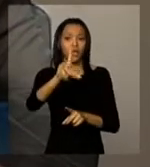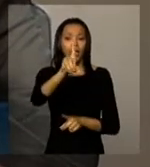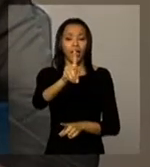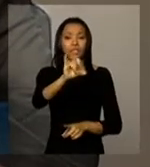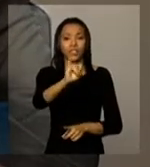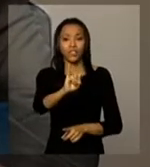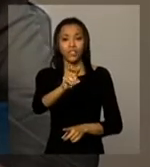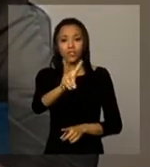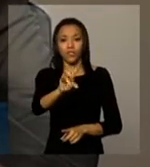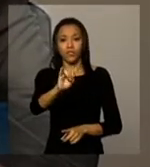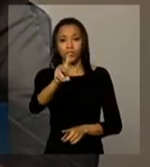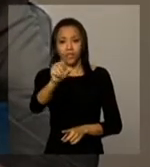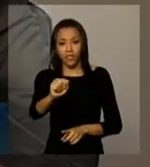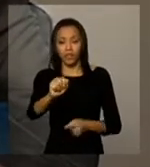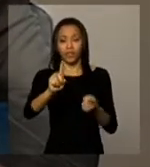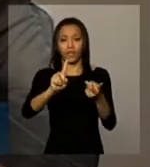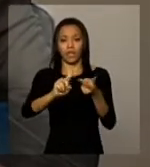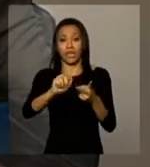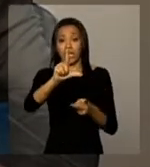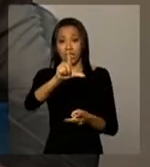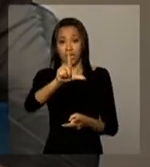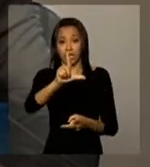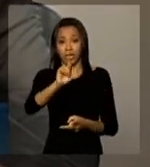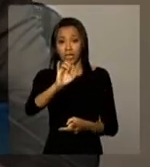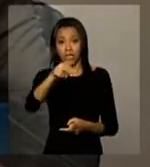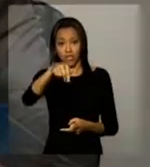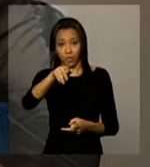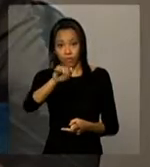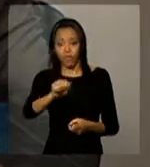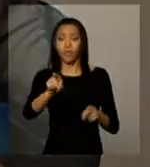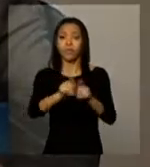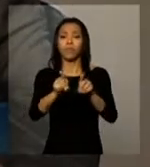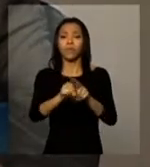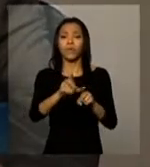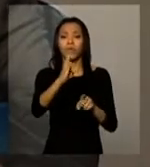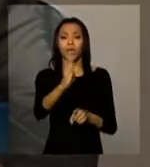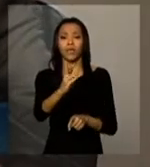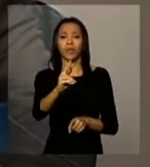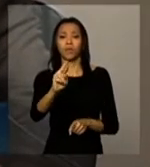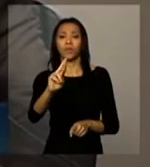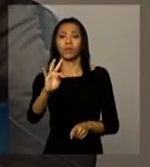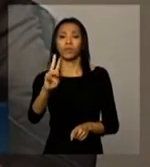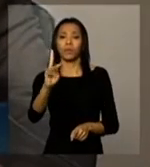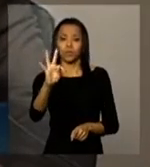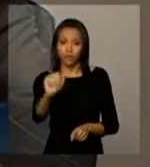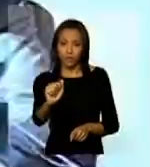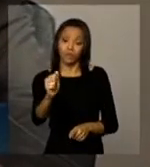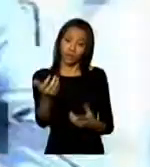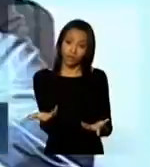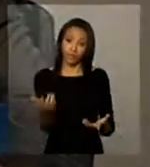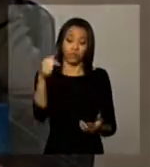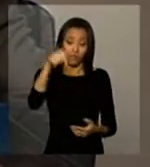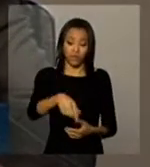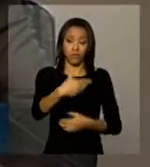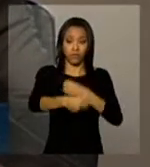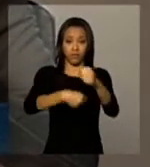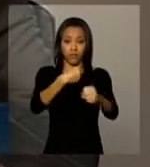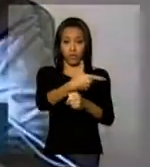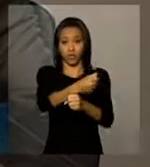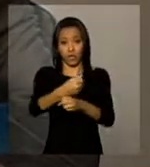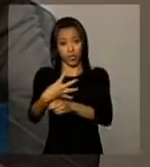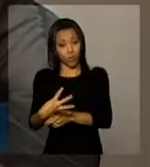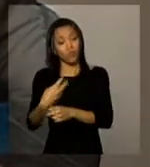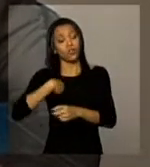líquida e da dívida bruta. E, portanto, pretendemos, com o primário de 2014, continuar